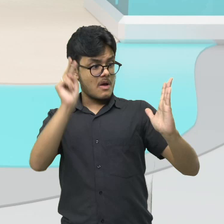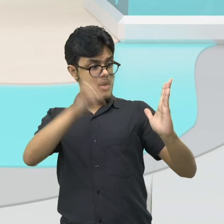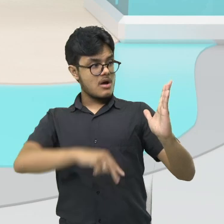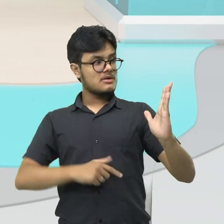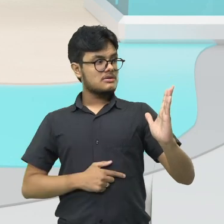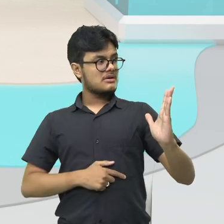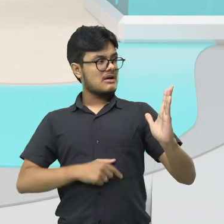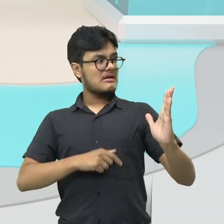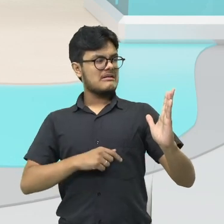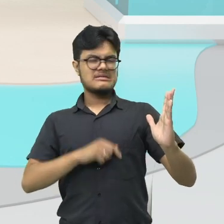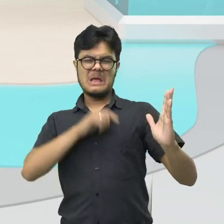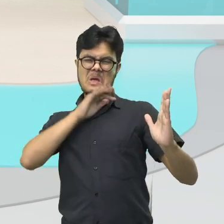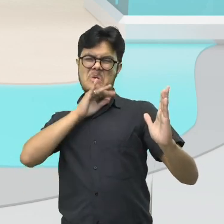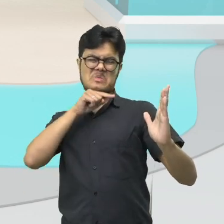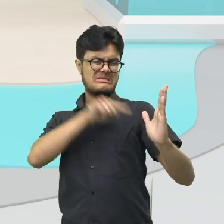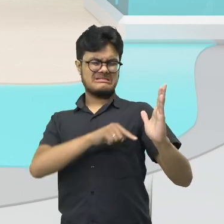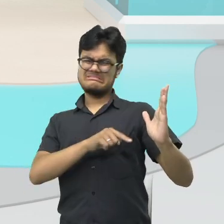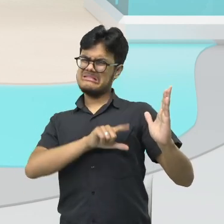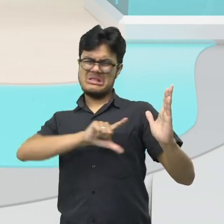restaurante porque